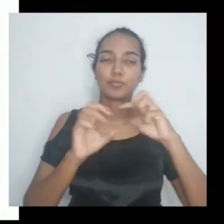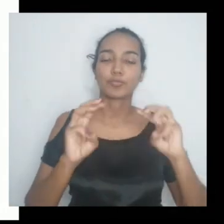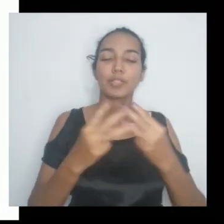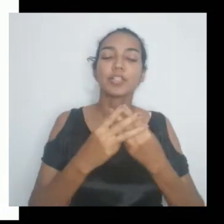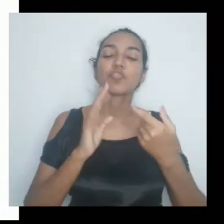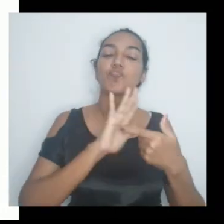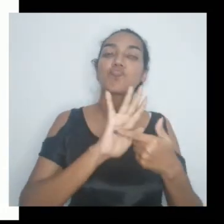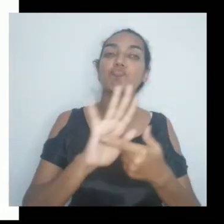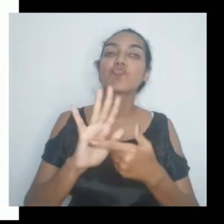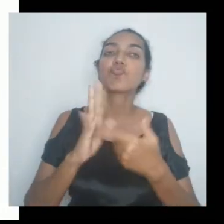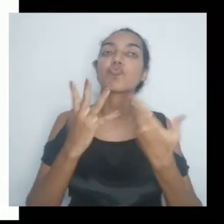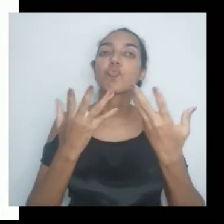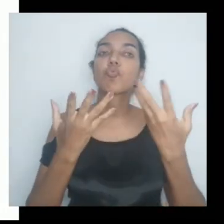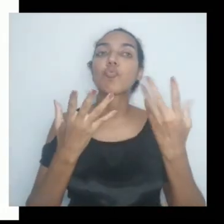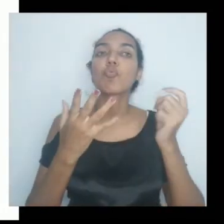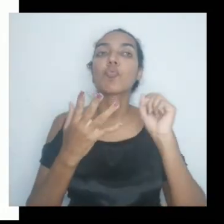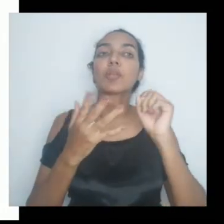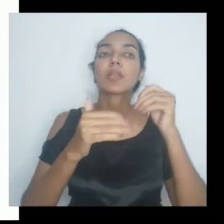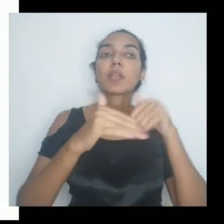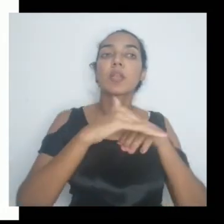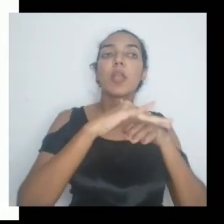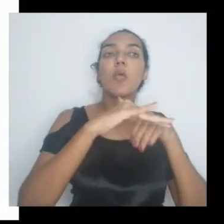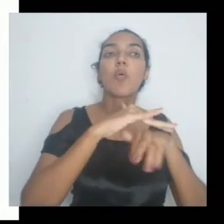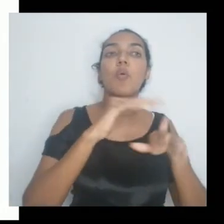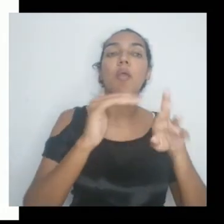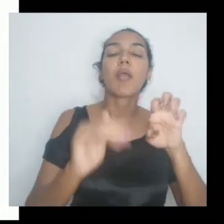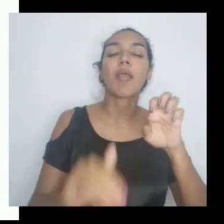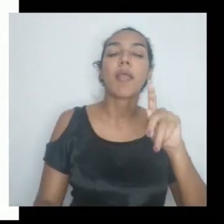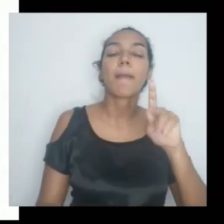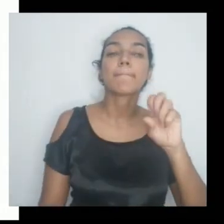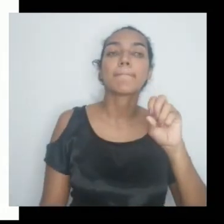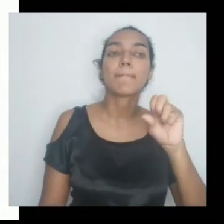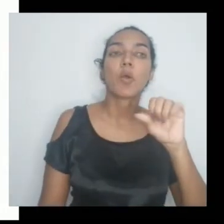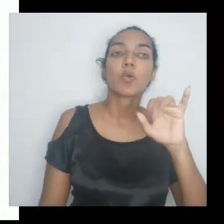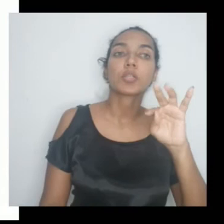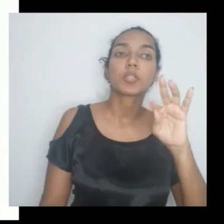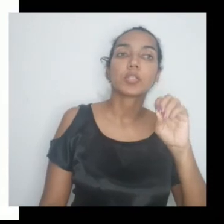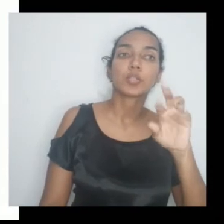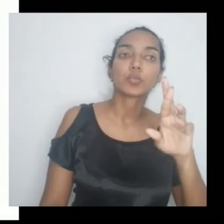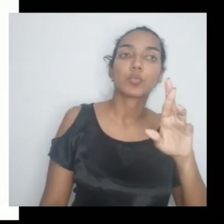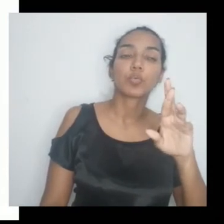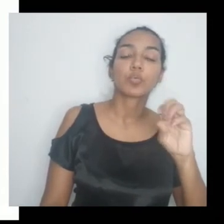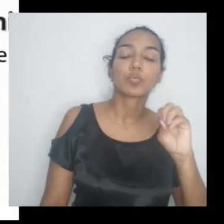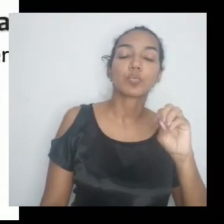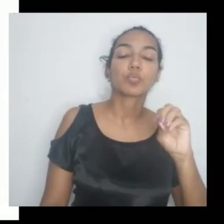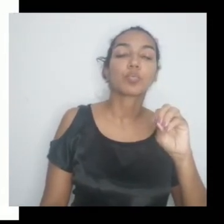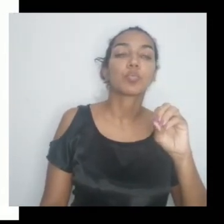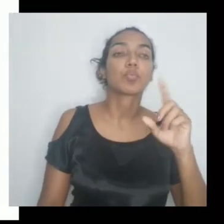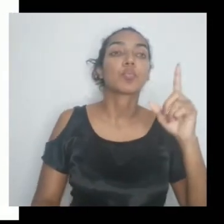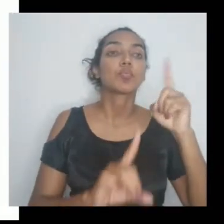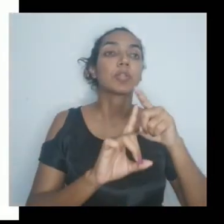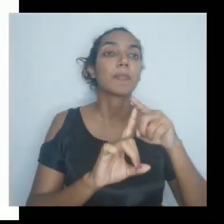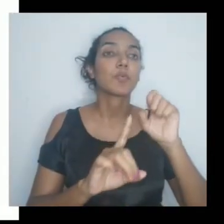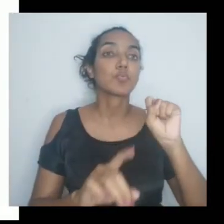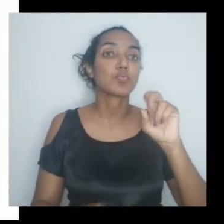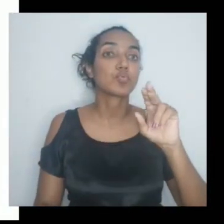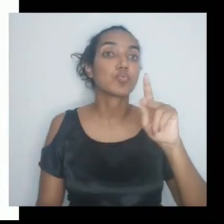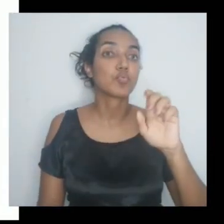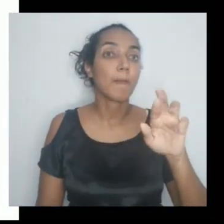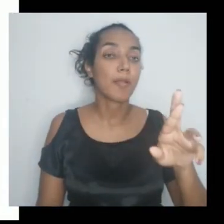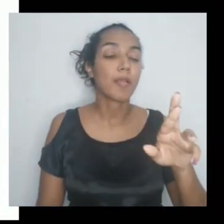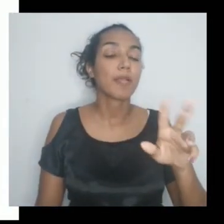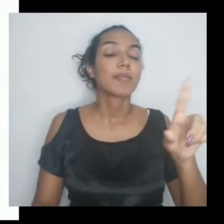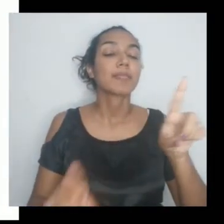nenhum código no repositório de contas. A gente fez a definição da classe conta especial utilizando o conceito de sobrescrita.